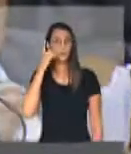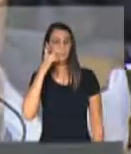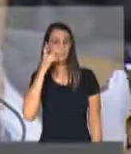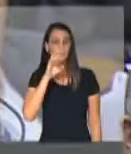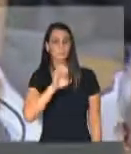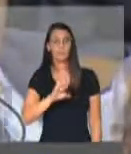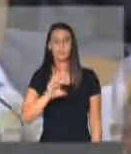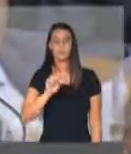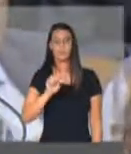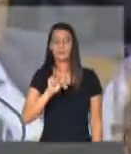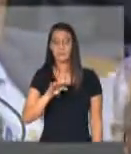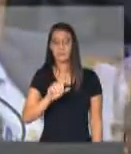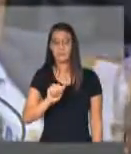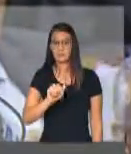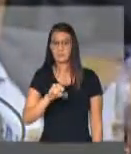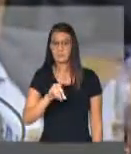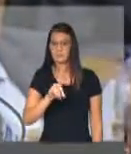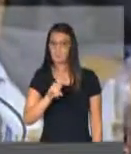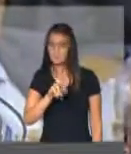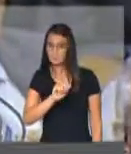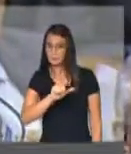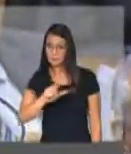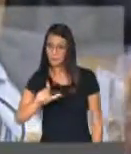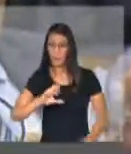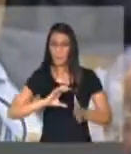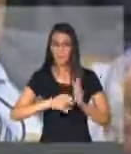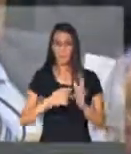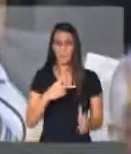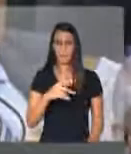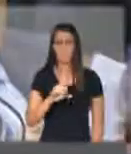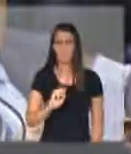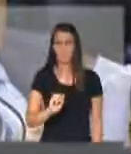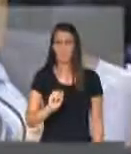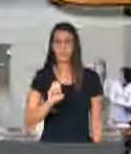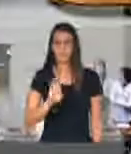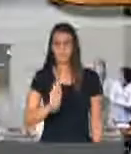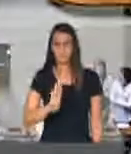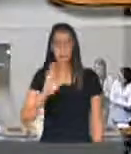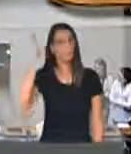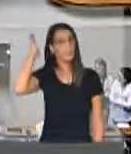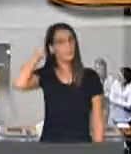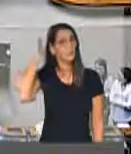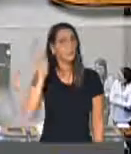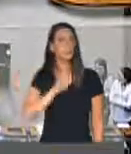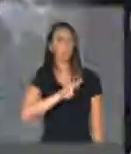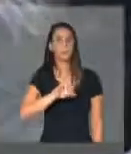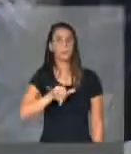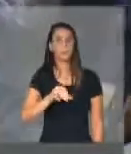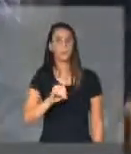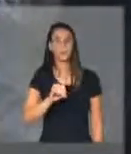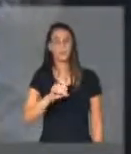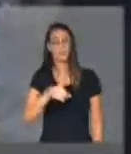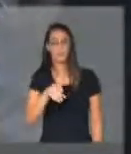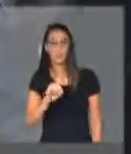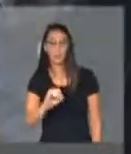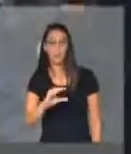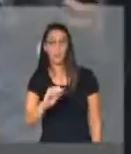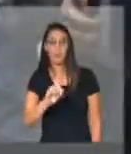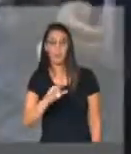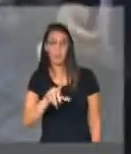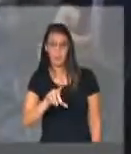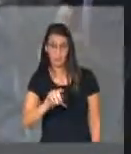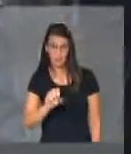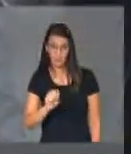estadual constituinte do PSB do Pará, João Carlos Batista,